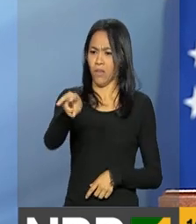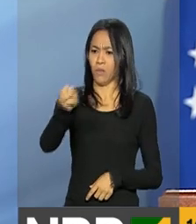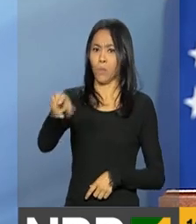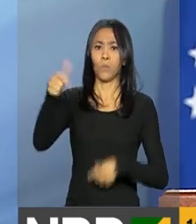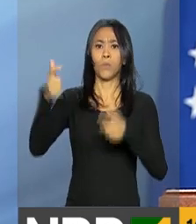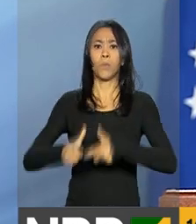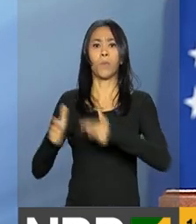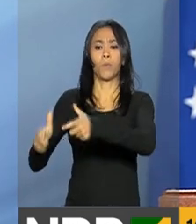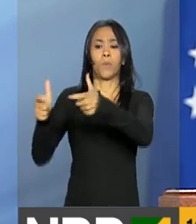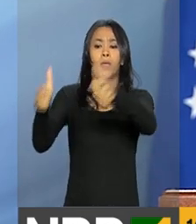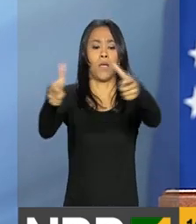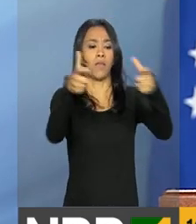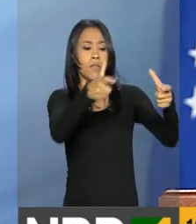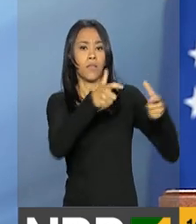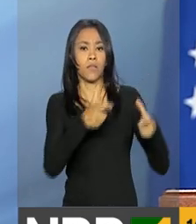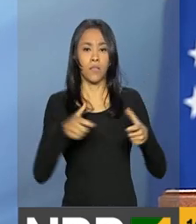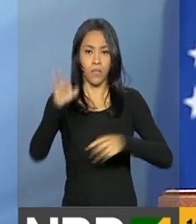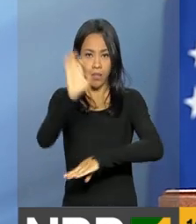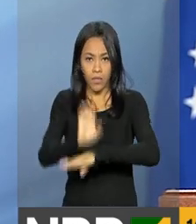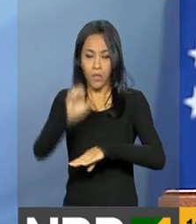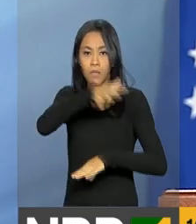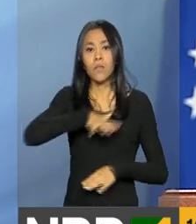inteiros situados,